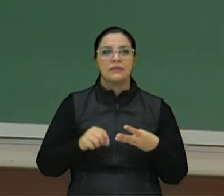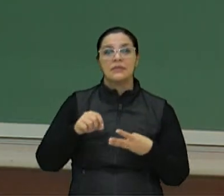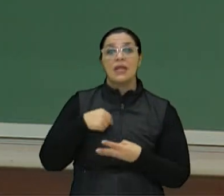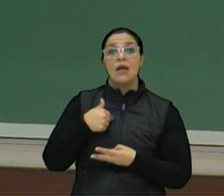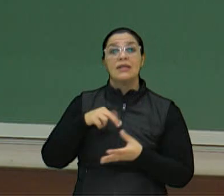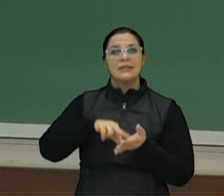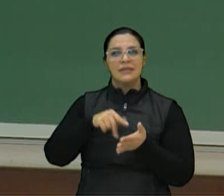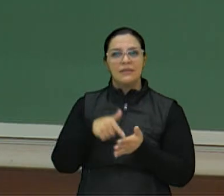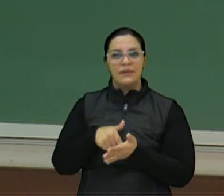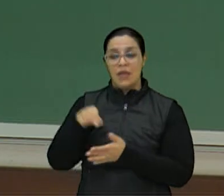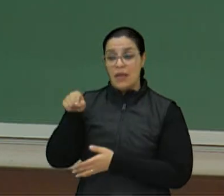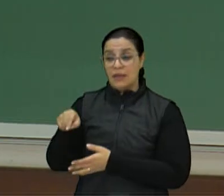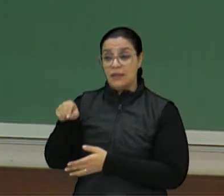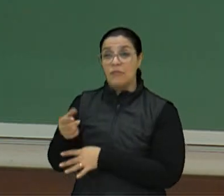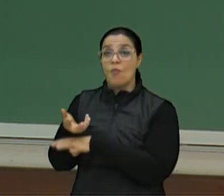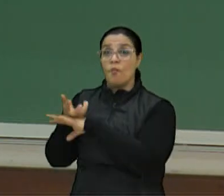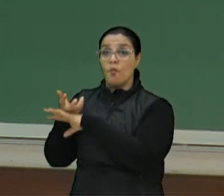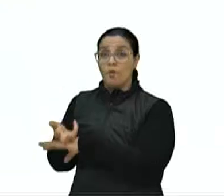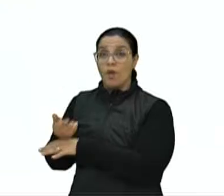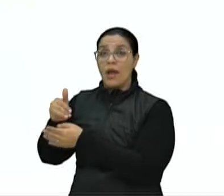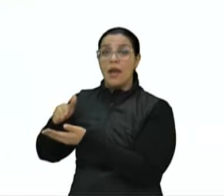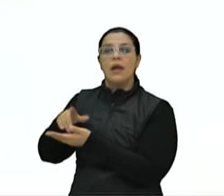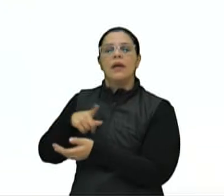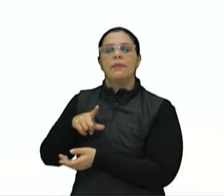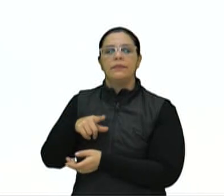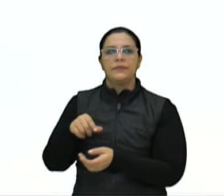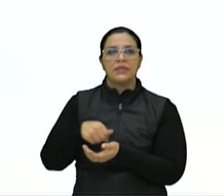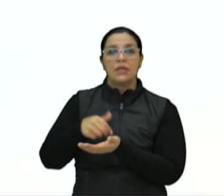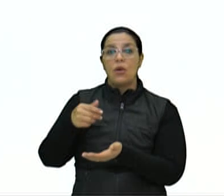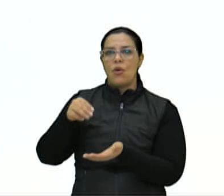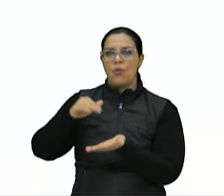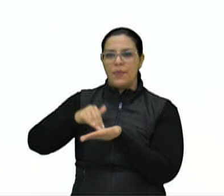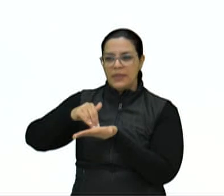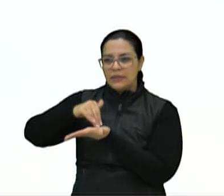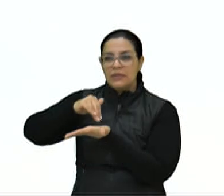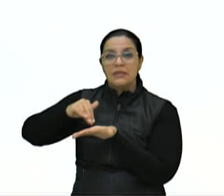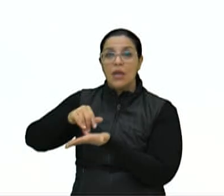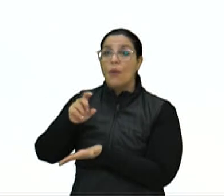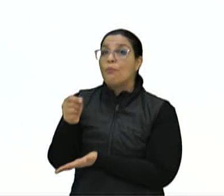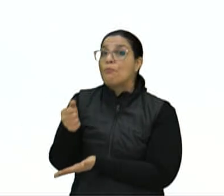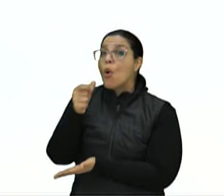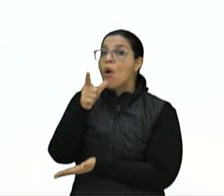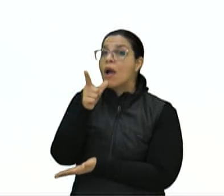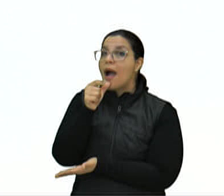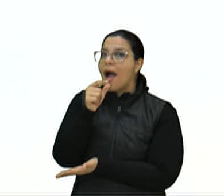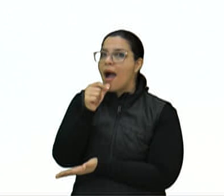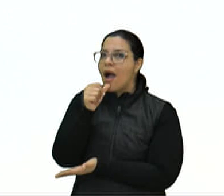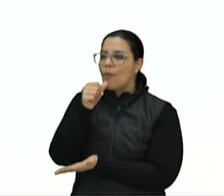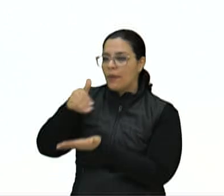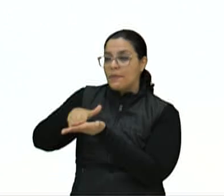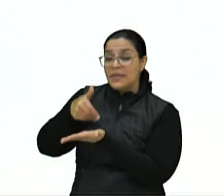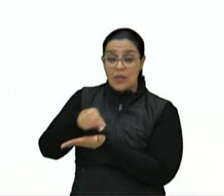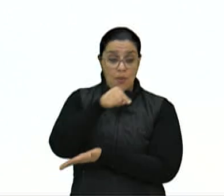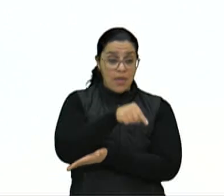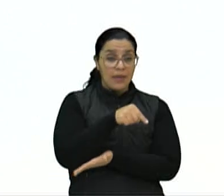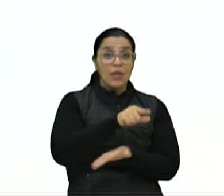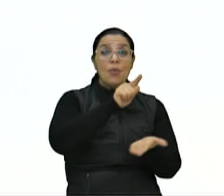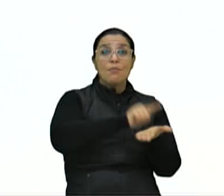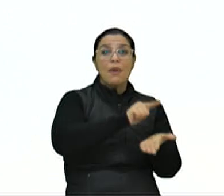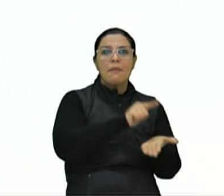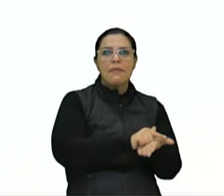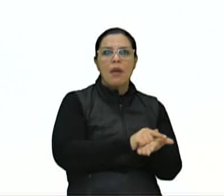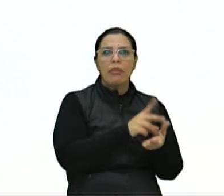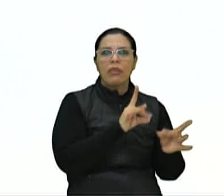Seco no molhado. O pincel carregado de tinta, só que com pouca água, e o papel bem